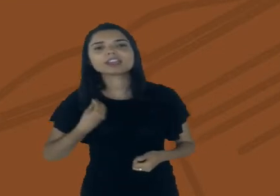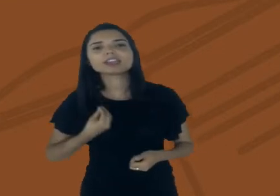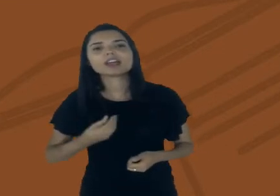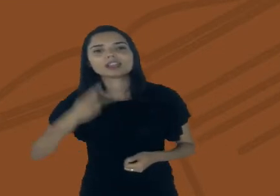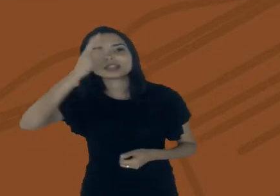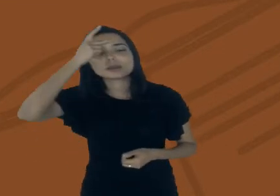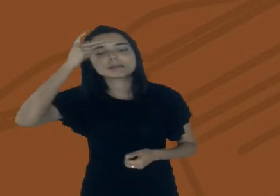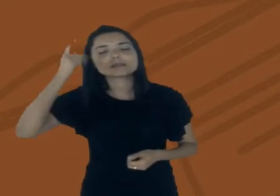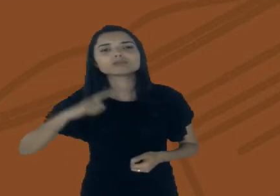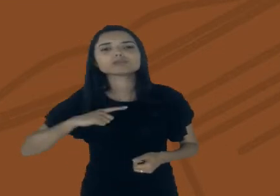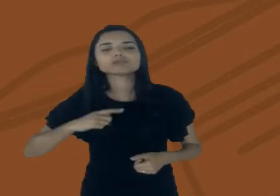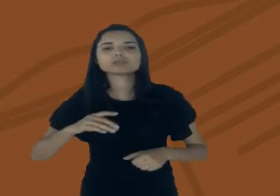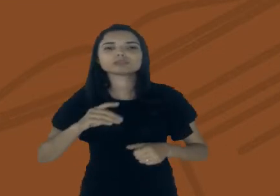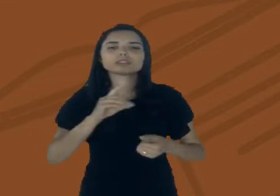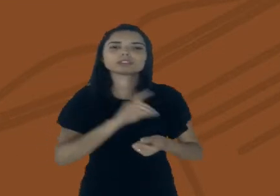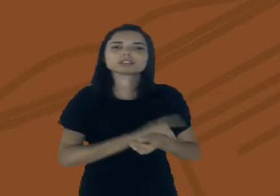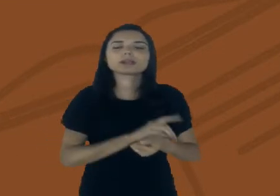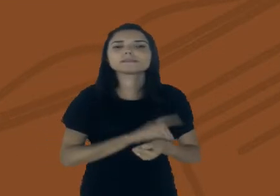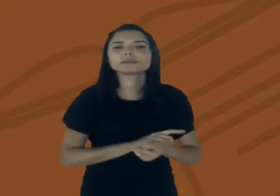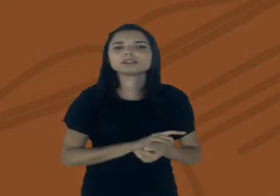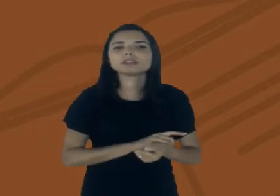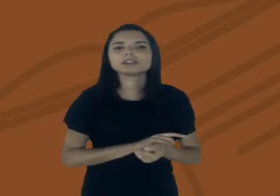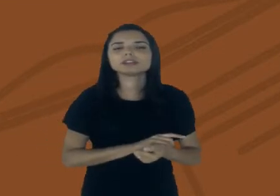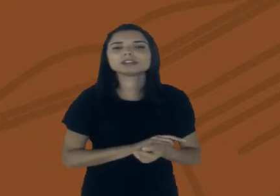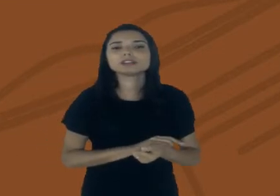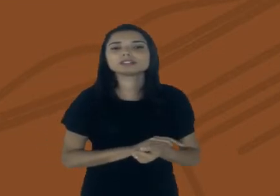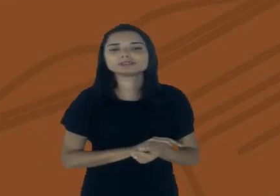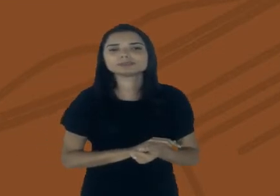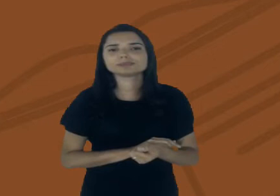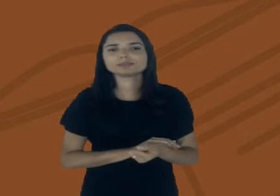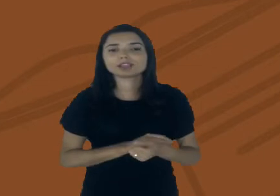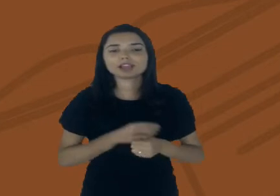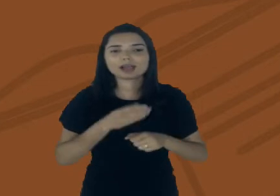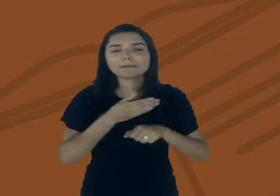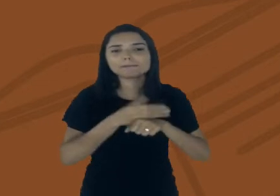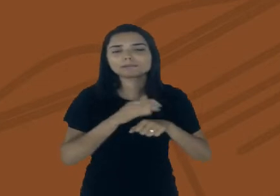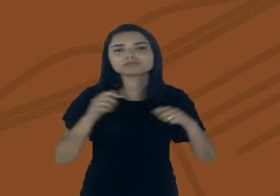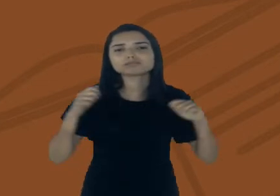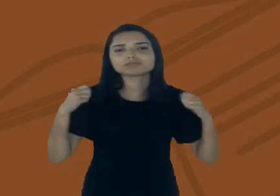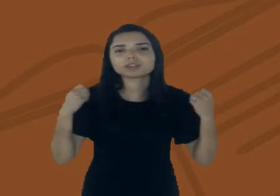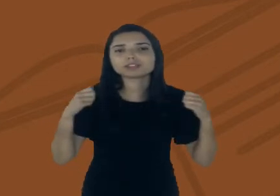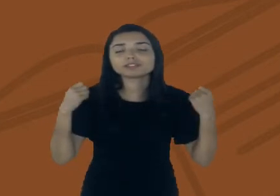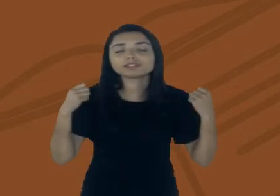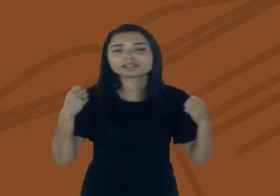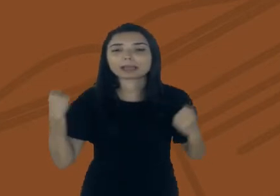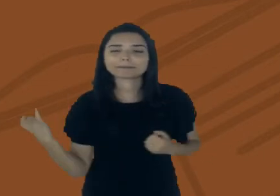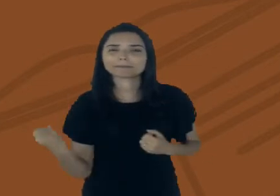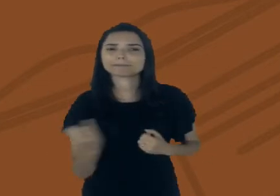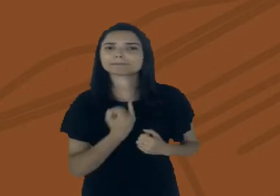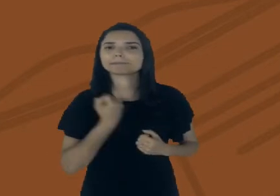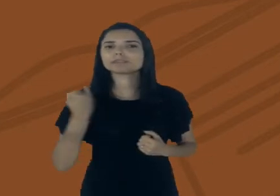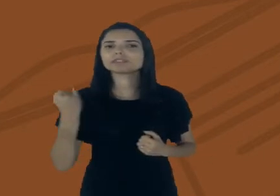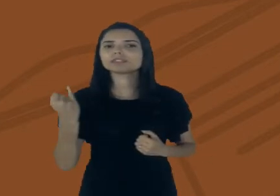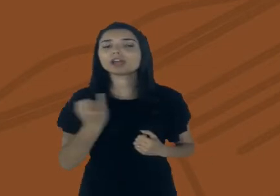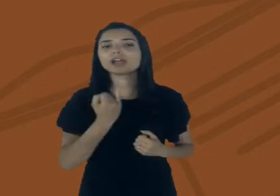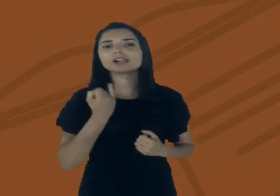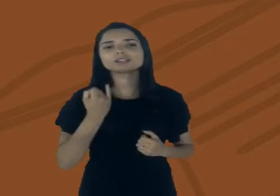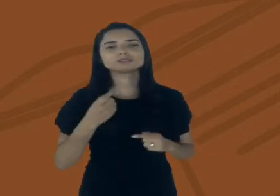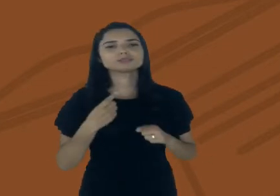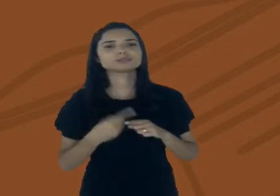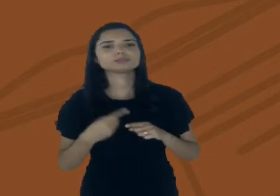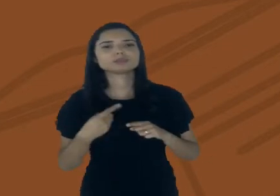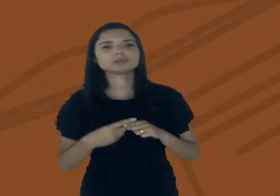1 ou do tipo 2, o exercício físico é um dos pilares do tratamento da pessoa com diabetes. Por quê? O exercício ele